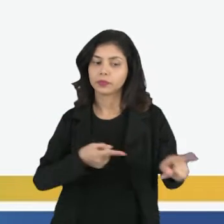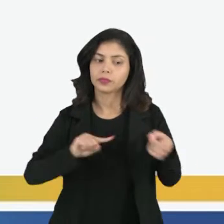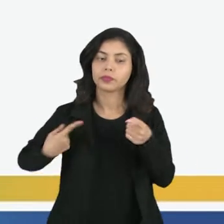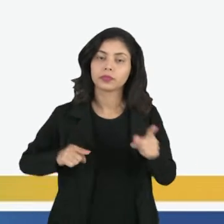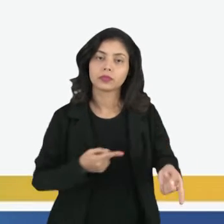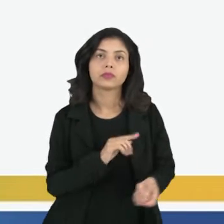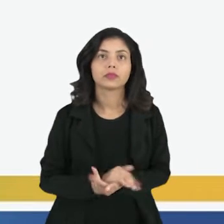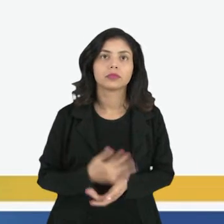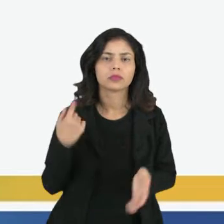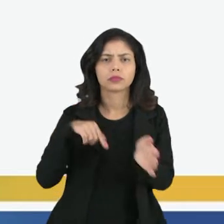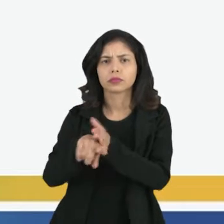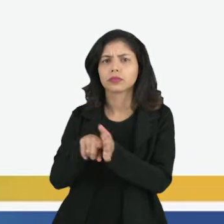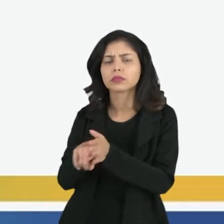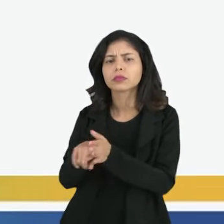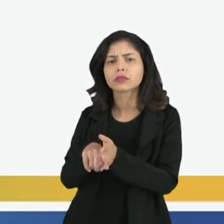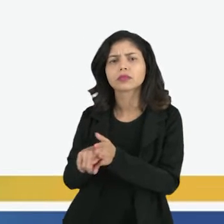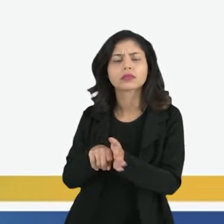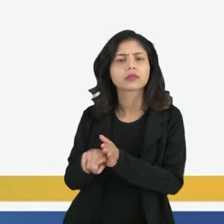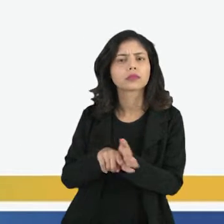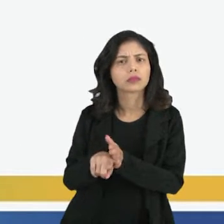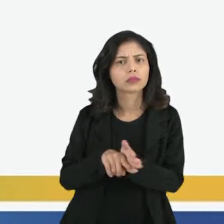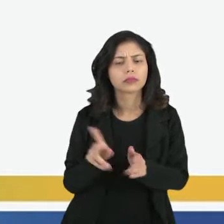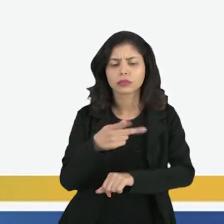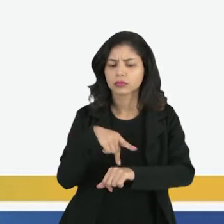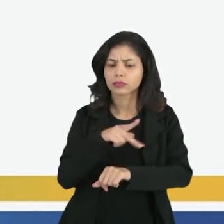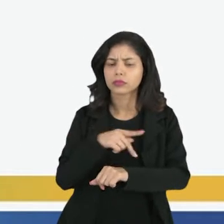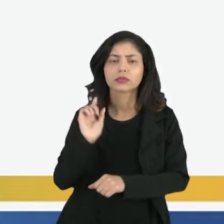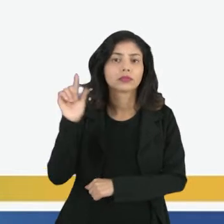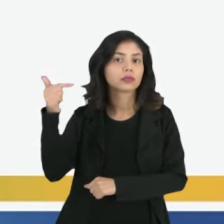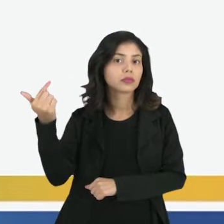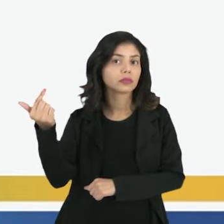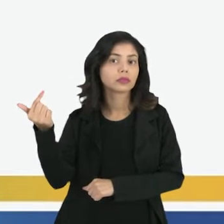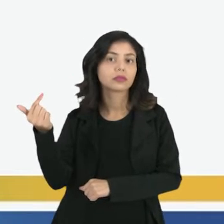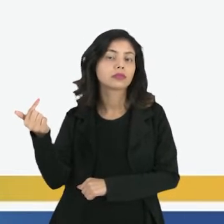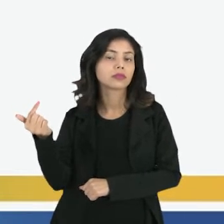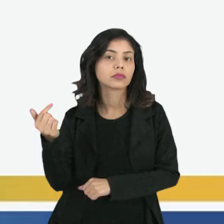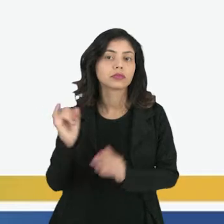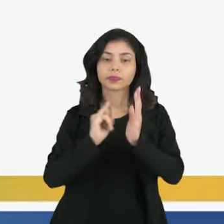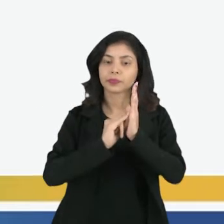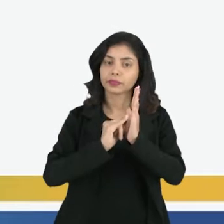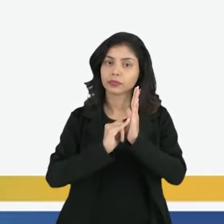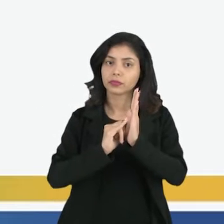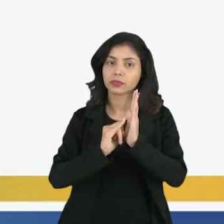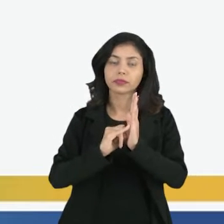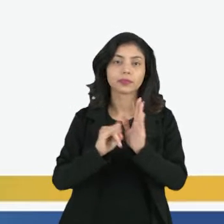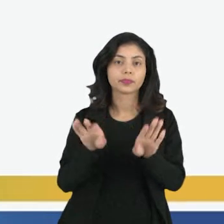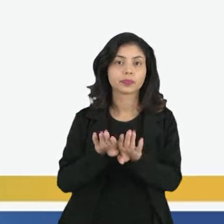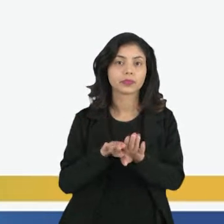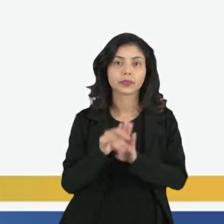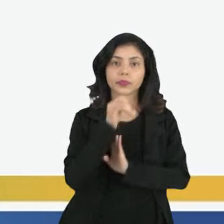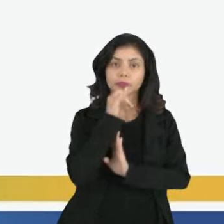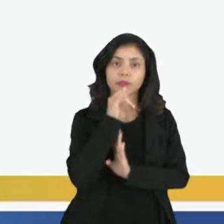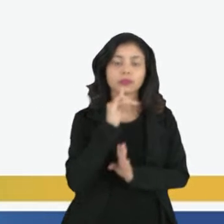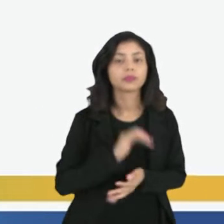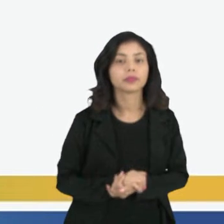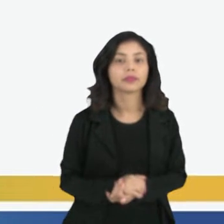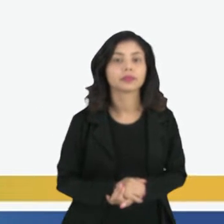sustentáveis. Por isso que também há essa filosofia do desenvolvimento sustentável.